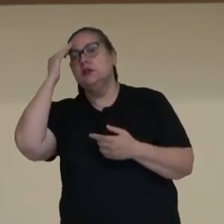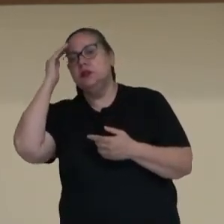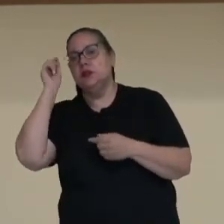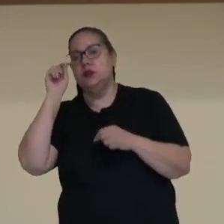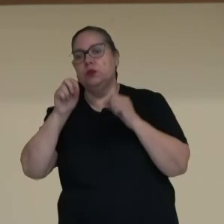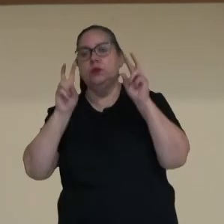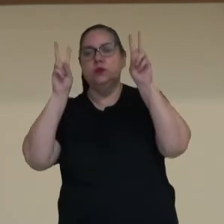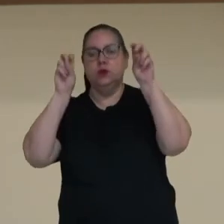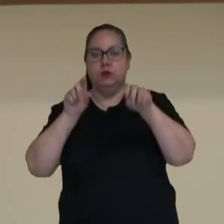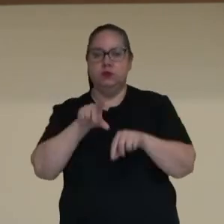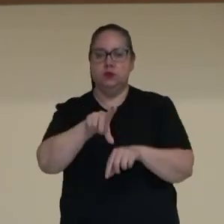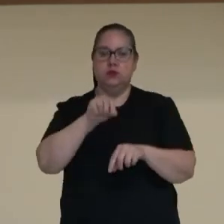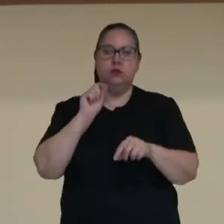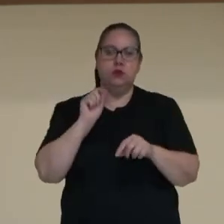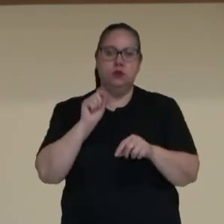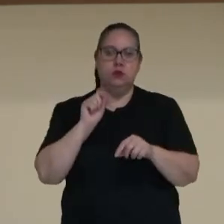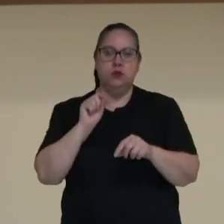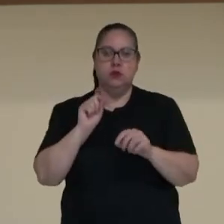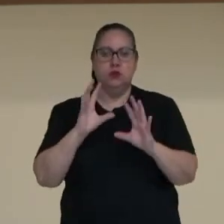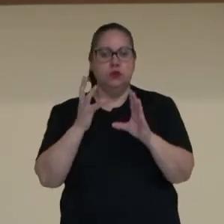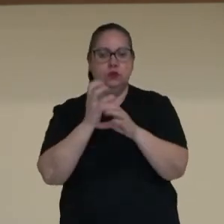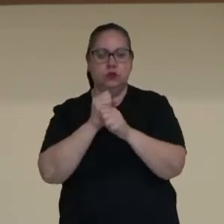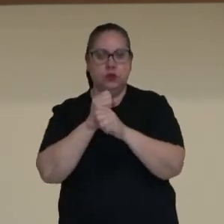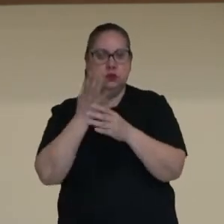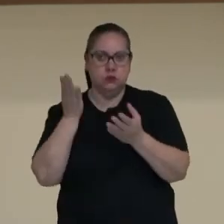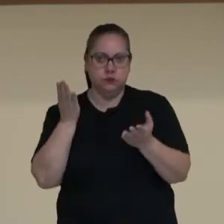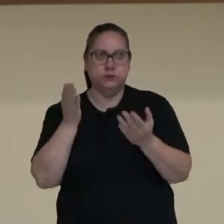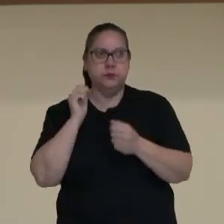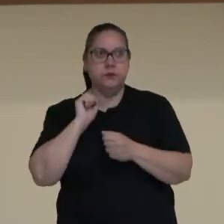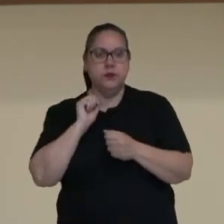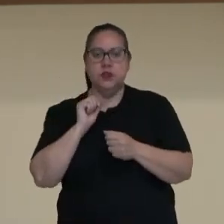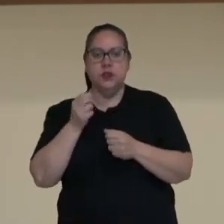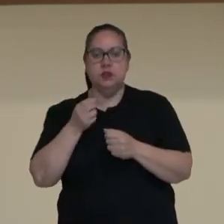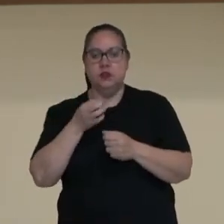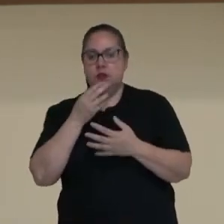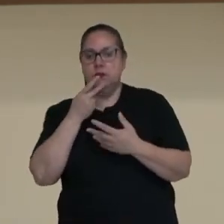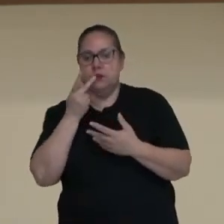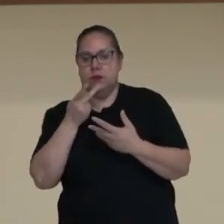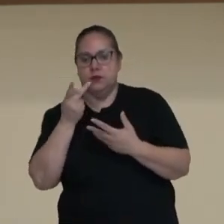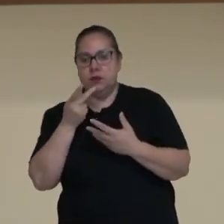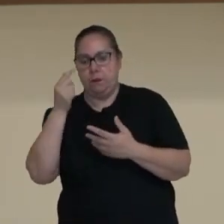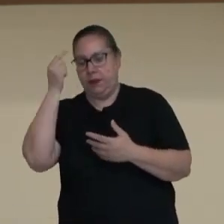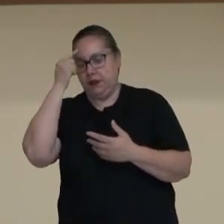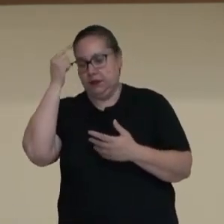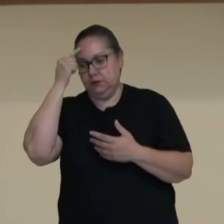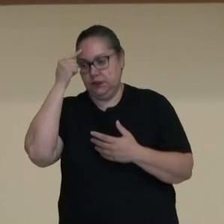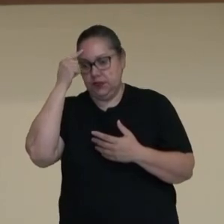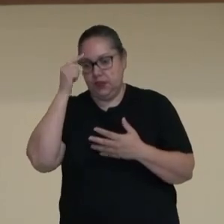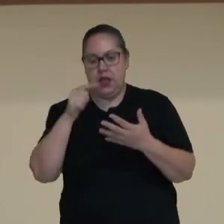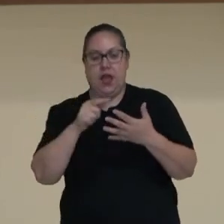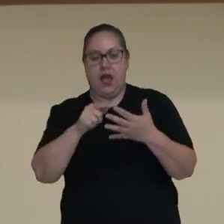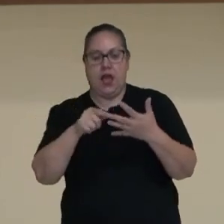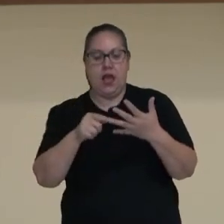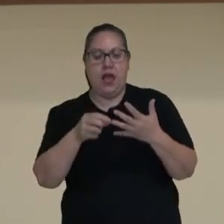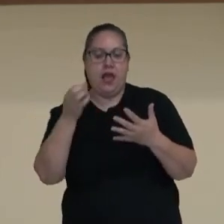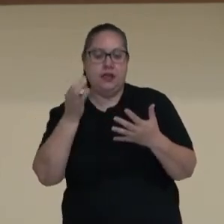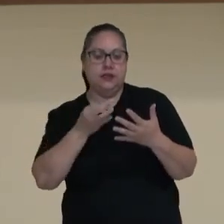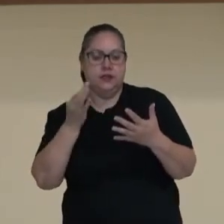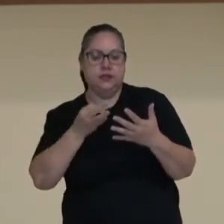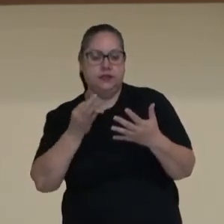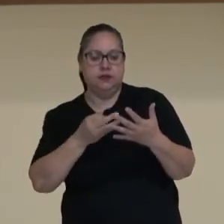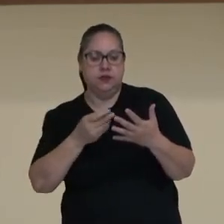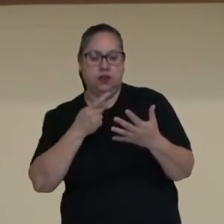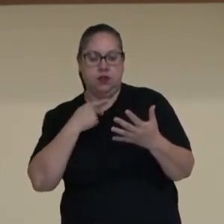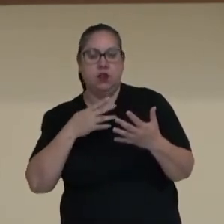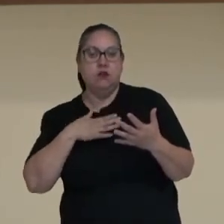que você escolheu na sua totalidade, né? Não é interessante que eu também só pense assim os pontos a favor de uma coisa qual eu